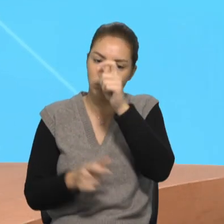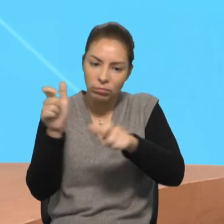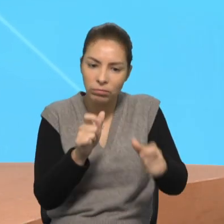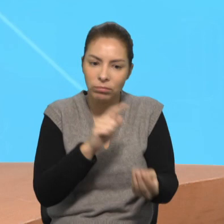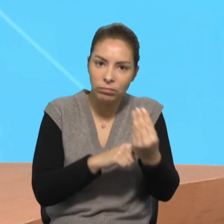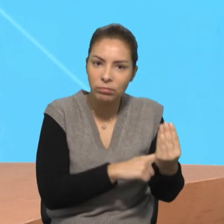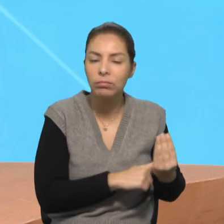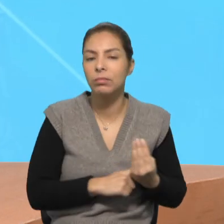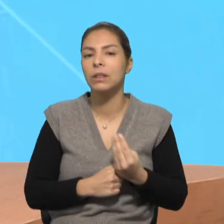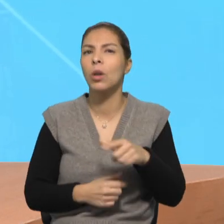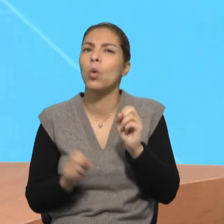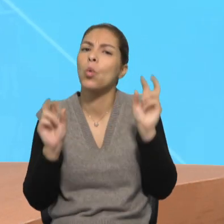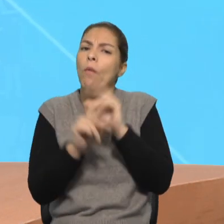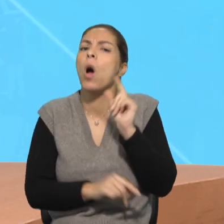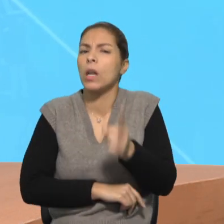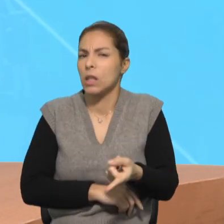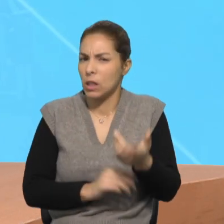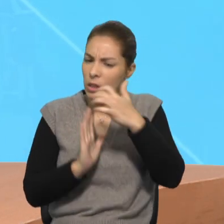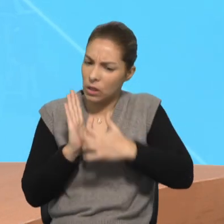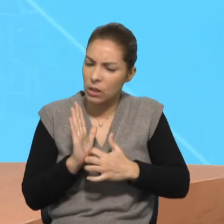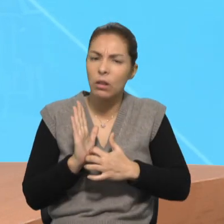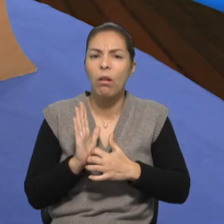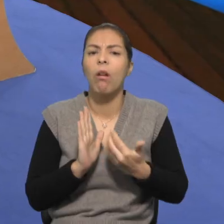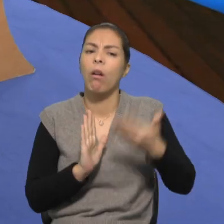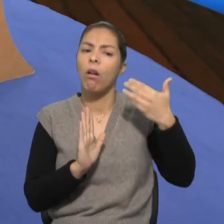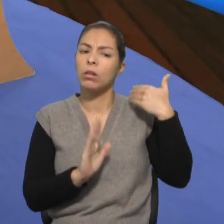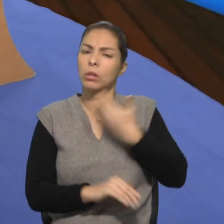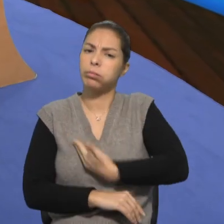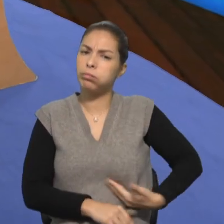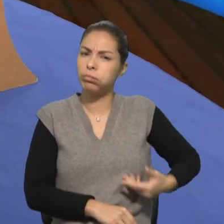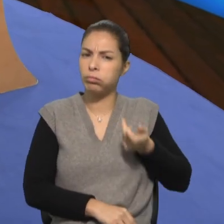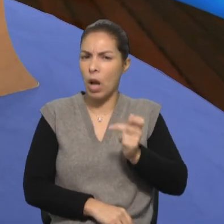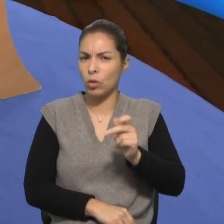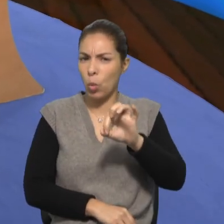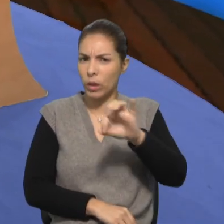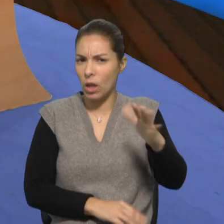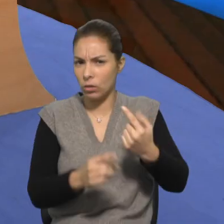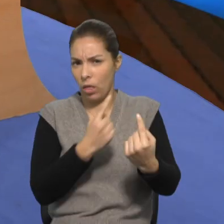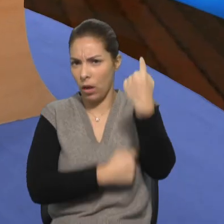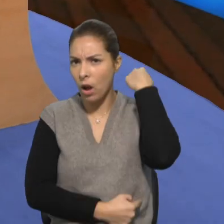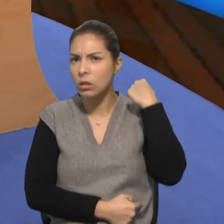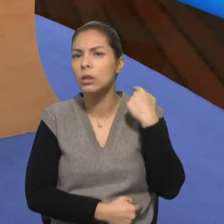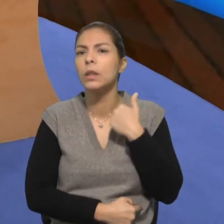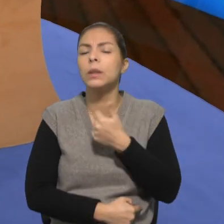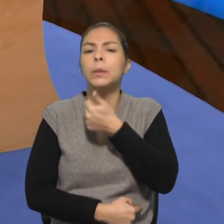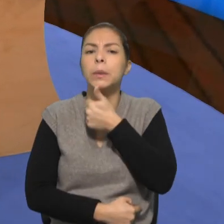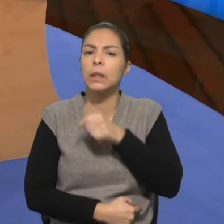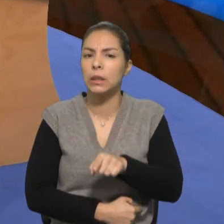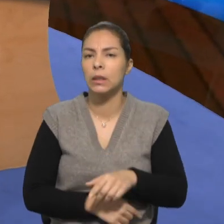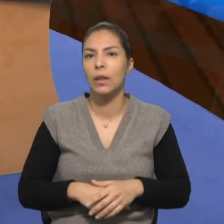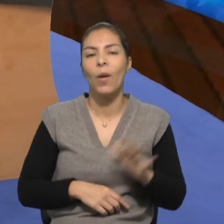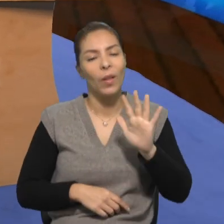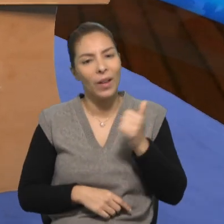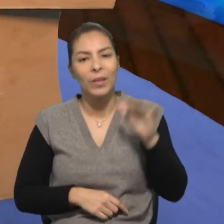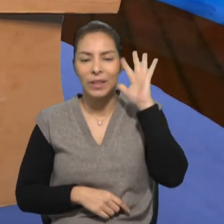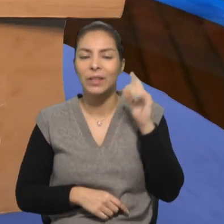Que novidade tem ele, que novidade tinha há 800 anos e que atualidade continua a ter? Ora, muito boa tarde e bom ano para